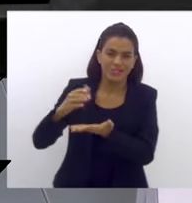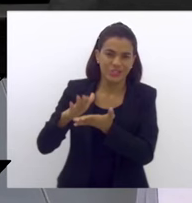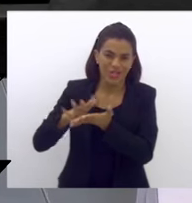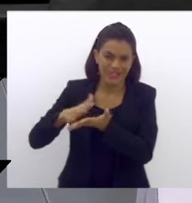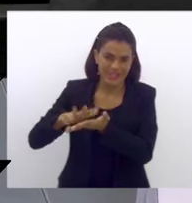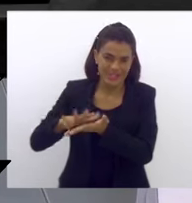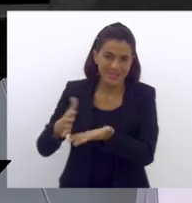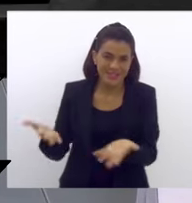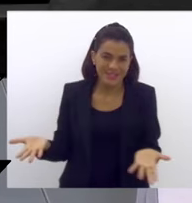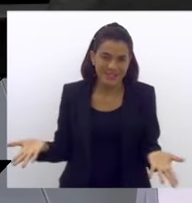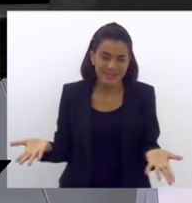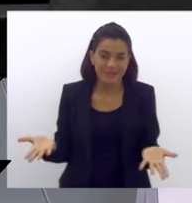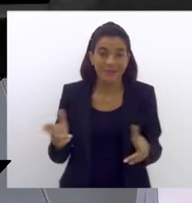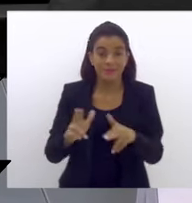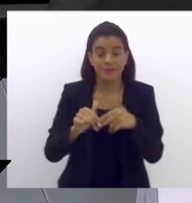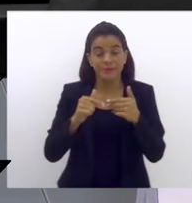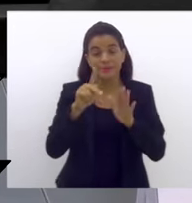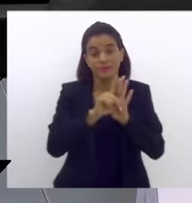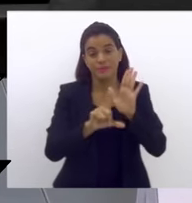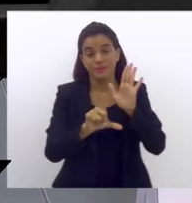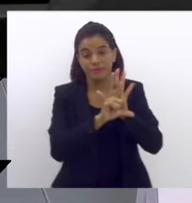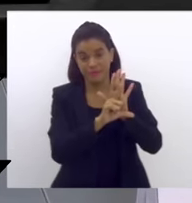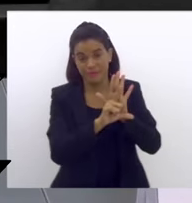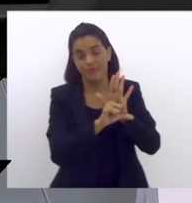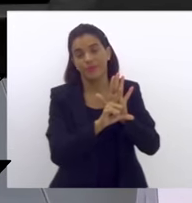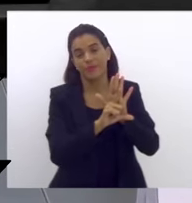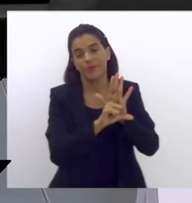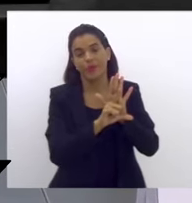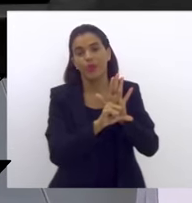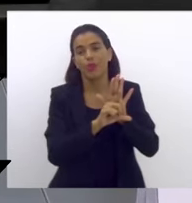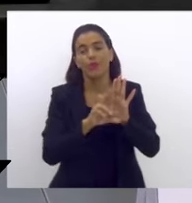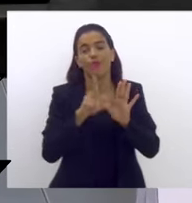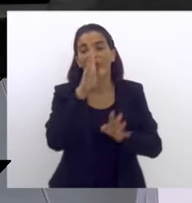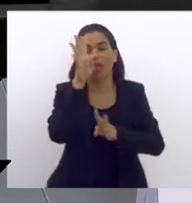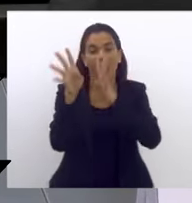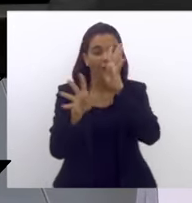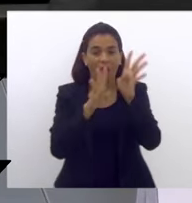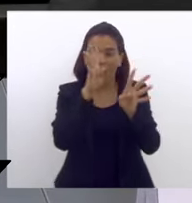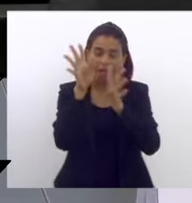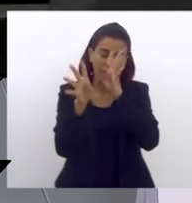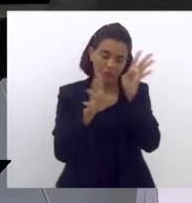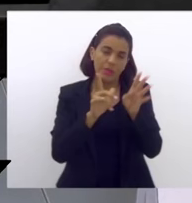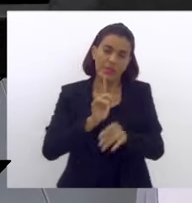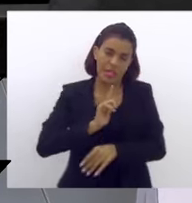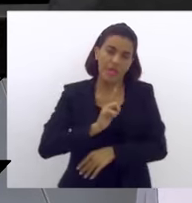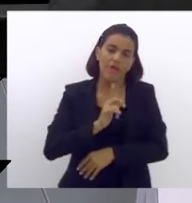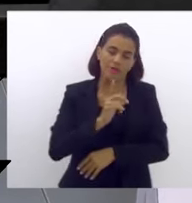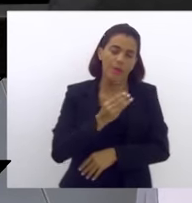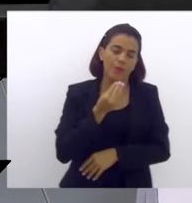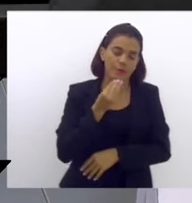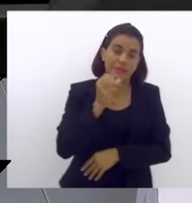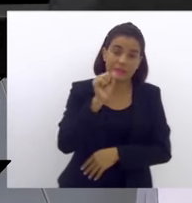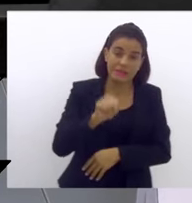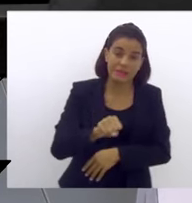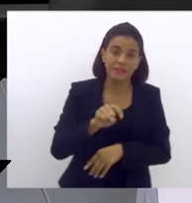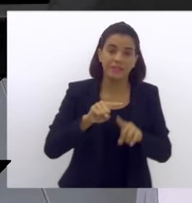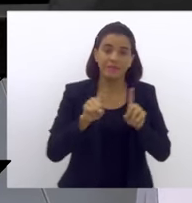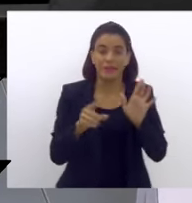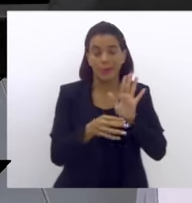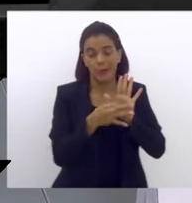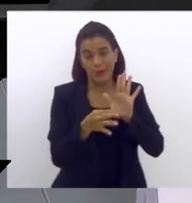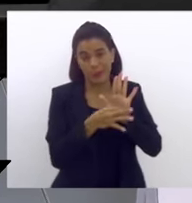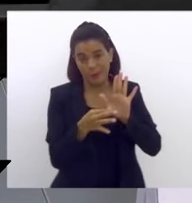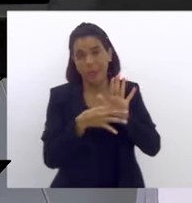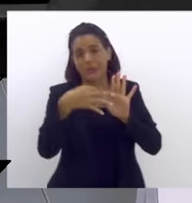só justificando que o projeto não foi alhures não foi aleatório na oportunidade mas pelo parecer eh